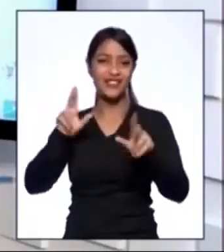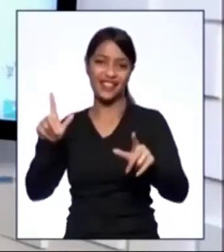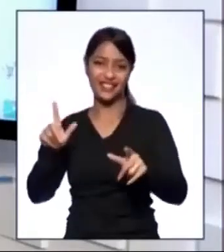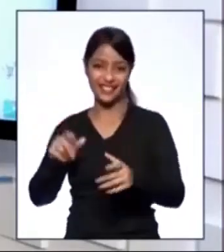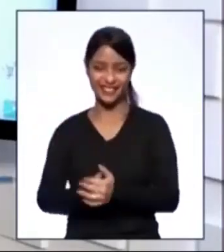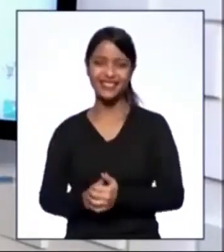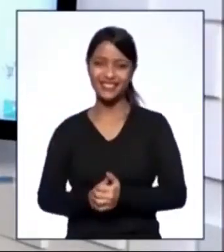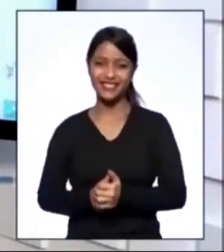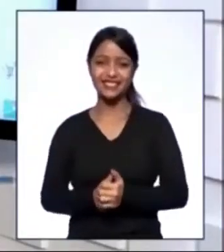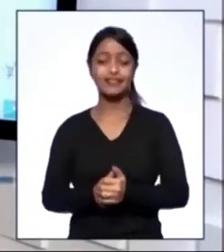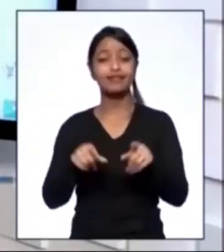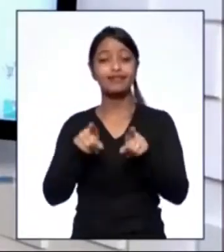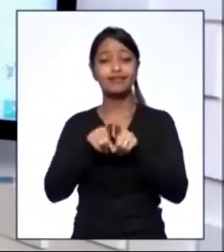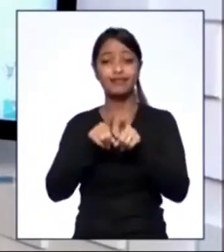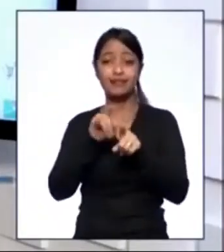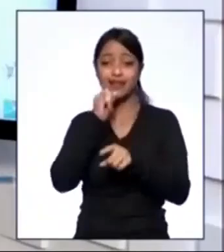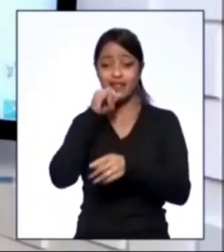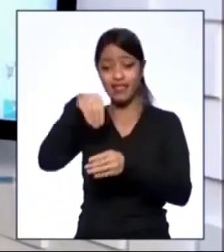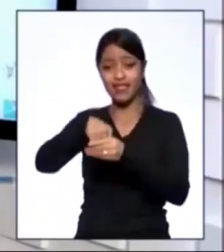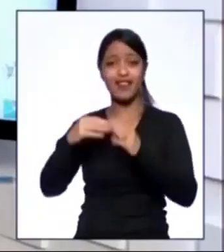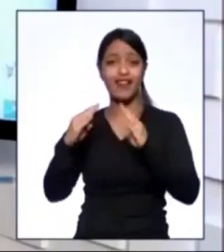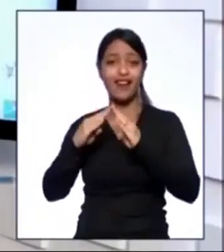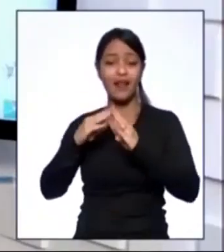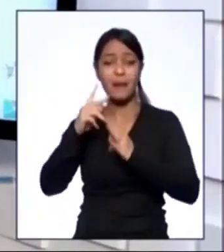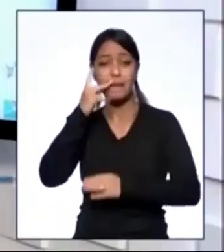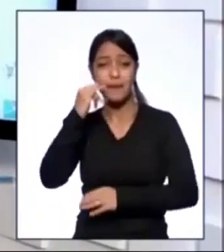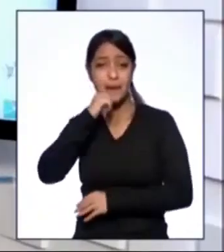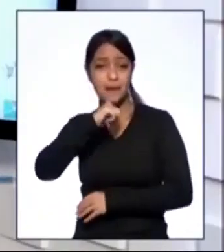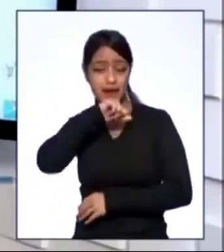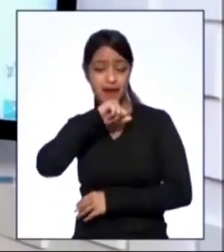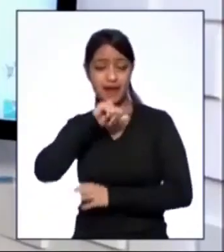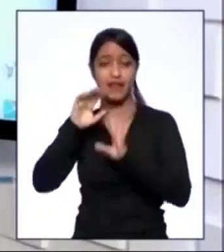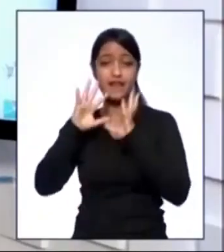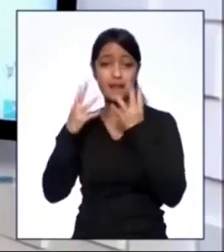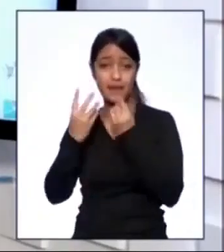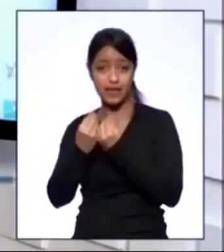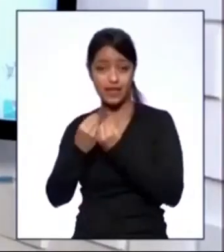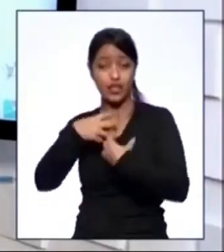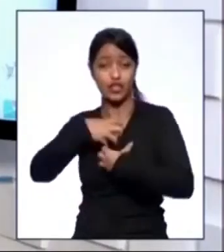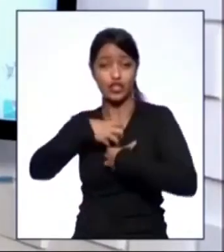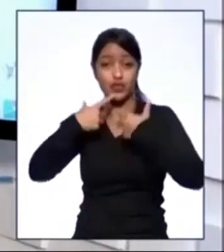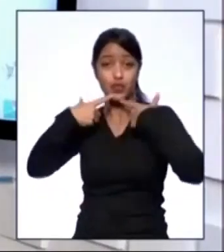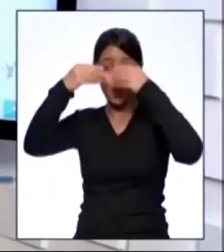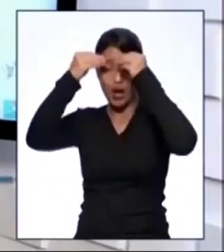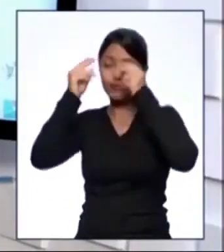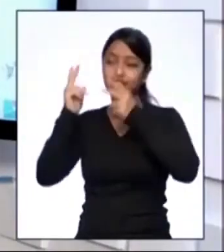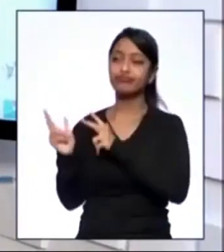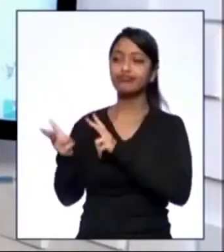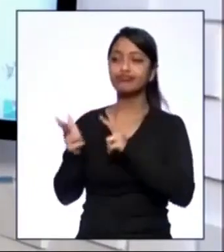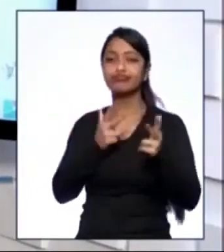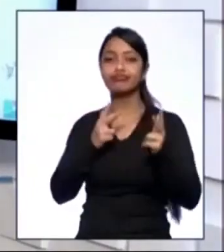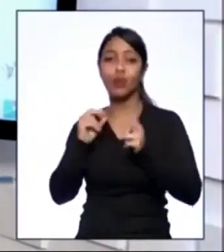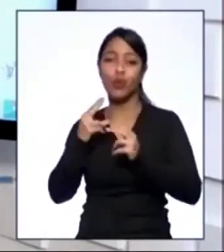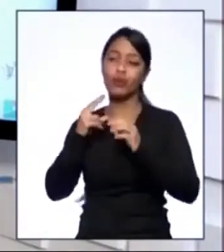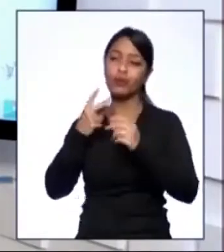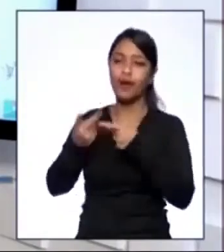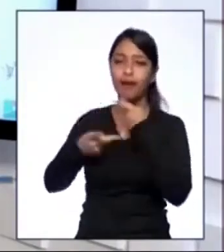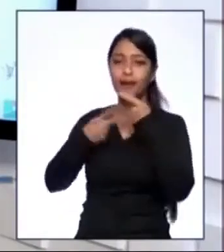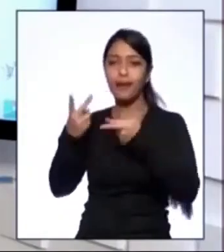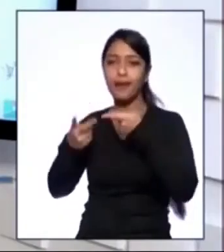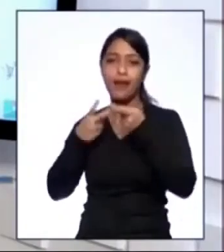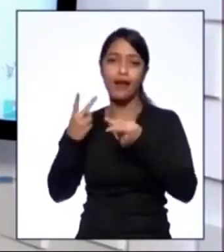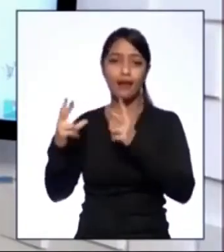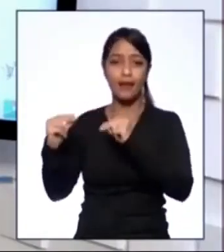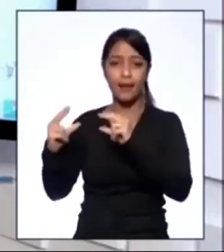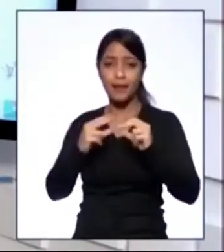meus pais, com as pessoas da minha família, não, a linguagem ela vai se ajustando a esse processo. Então, a situação